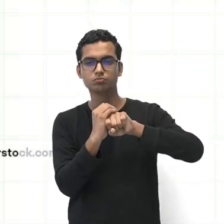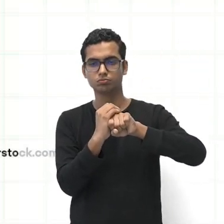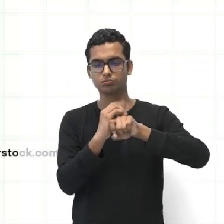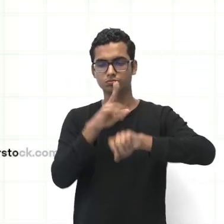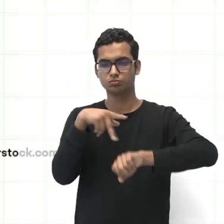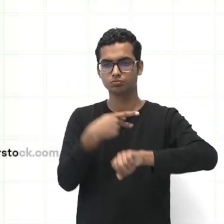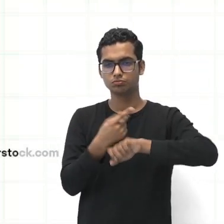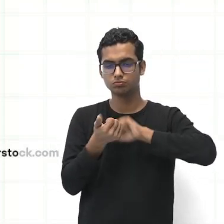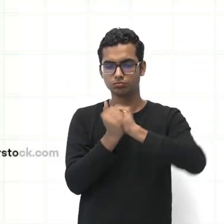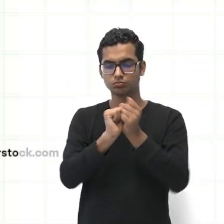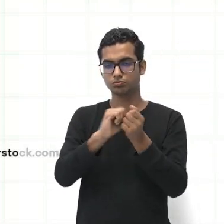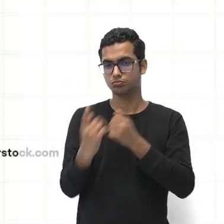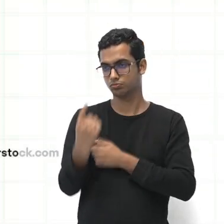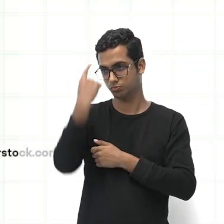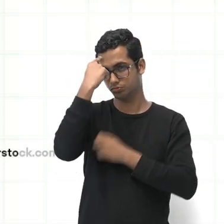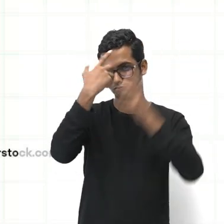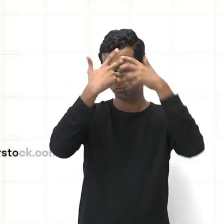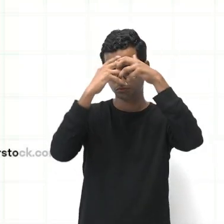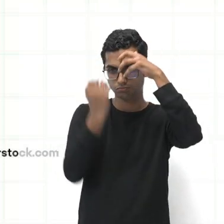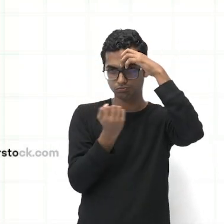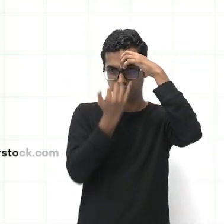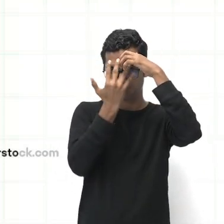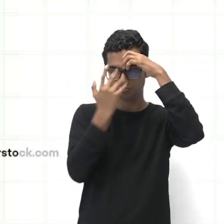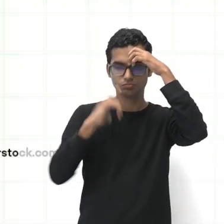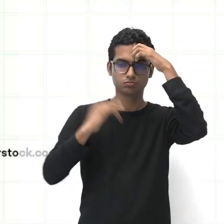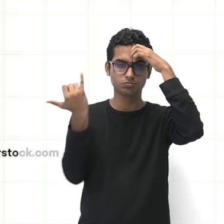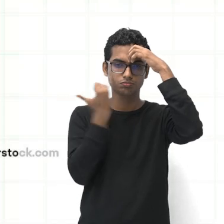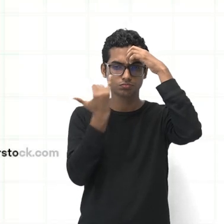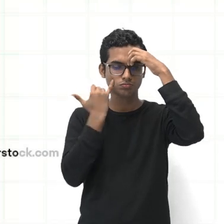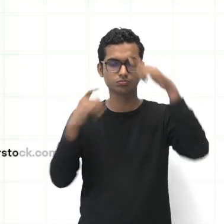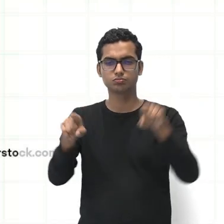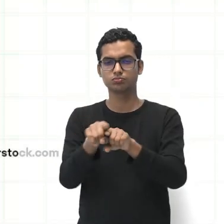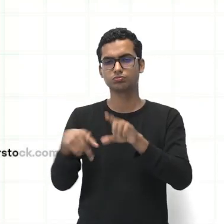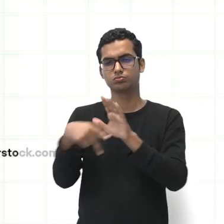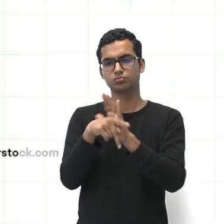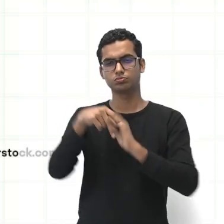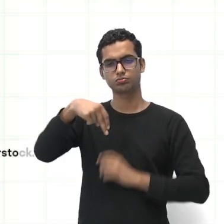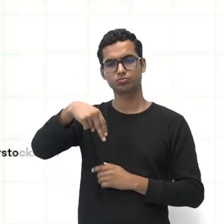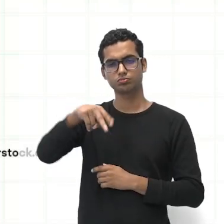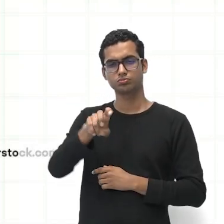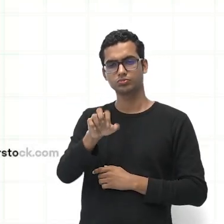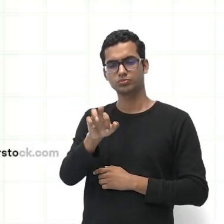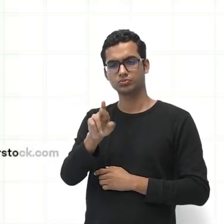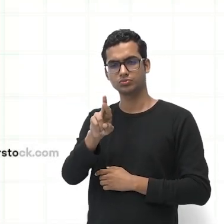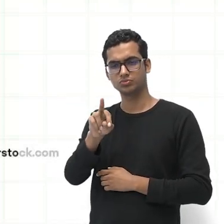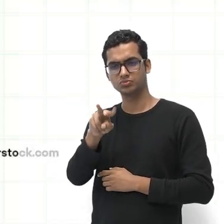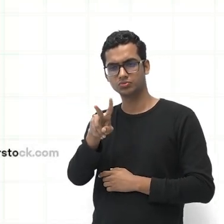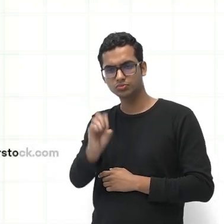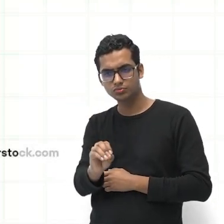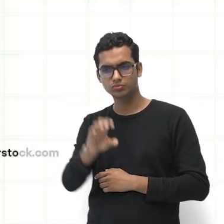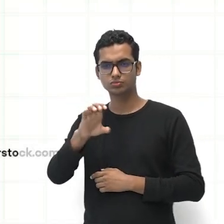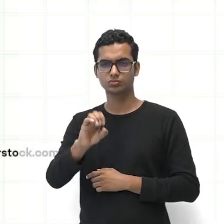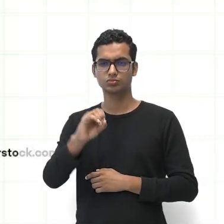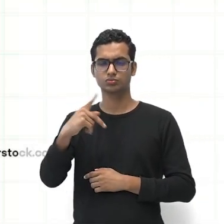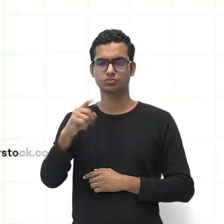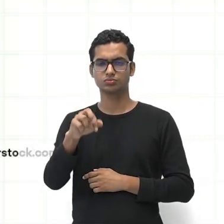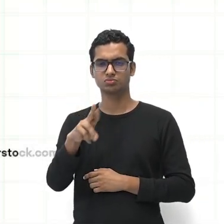para o cérebro. Por quem? Pelo nervo óptico,